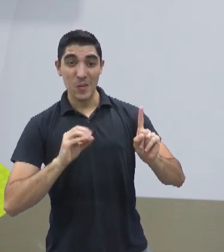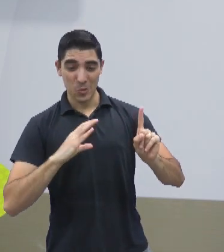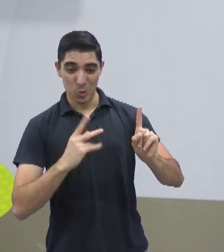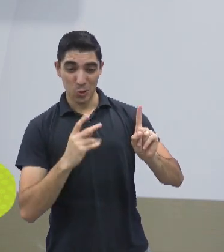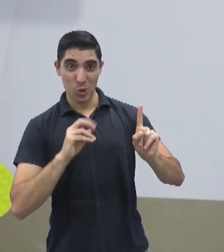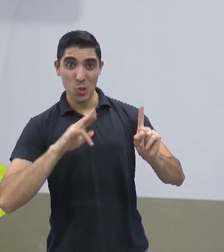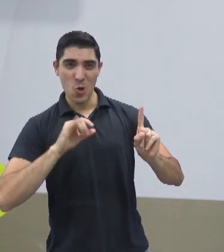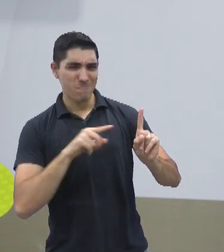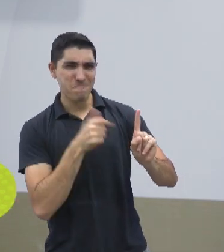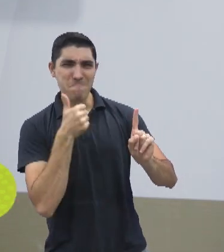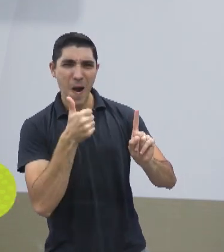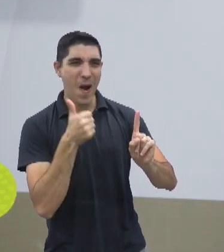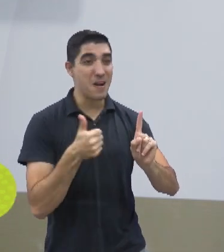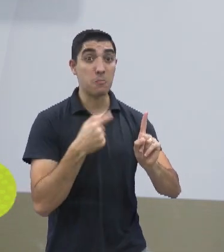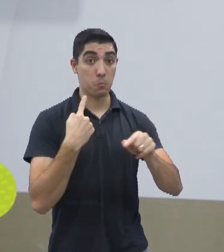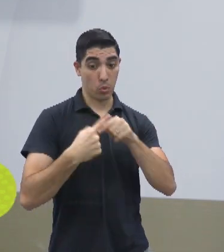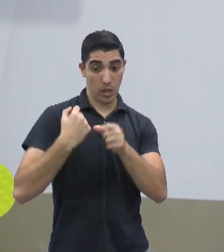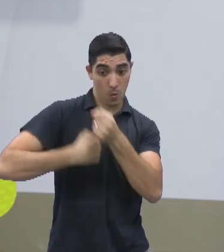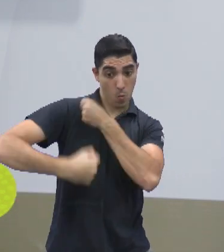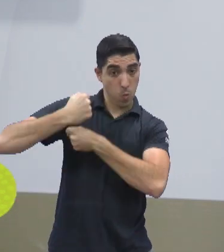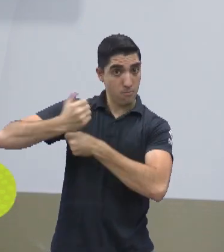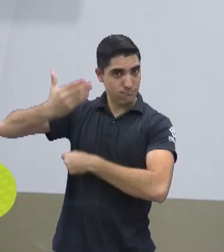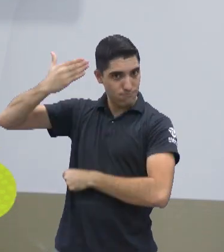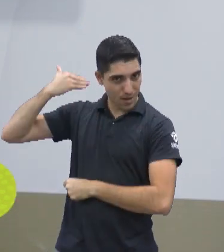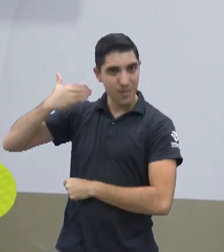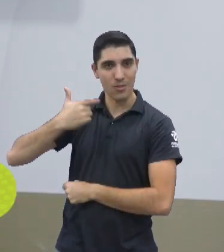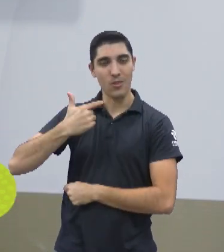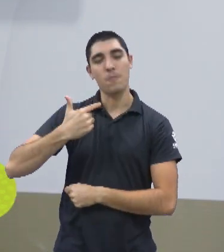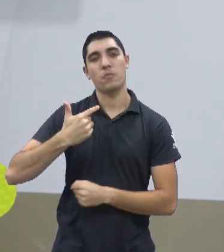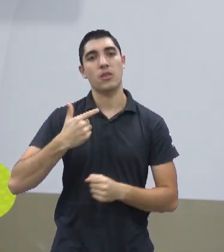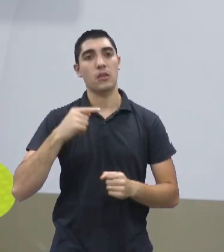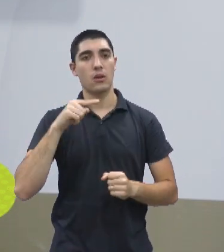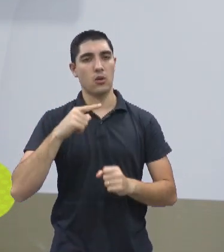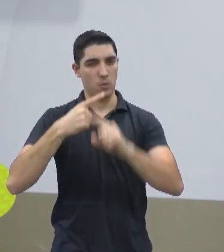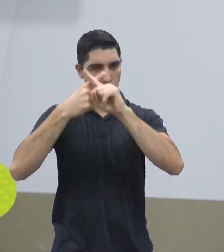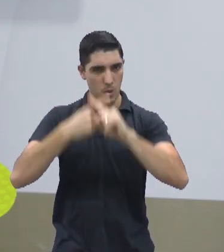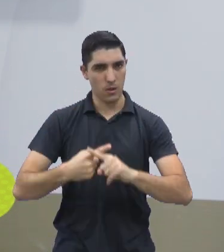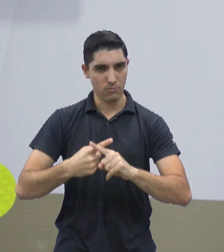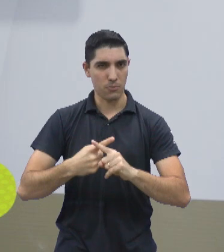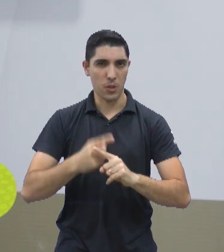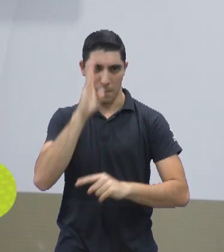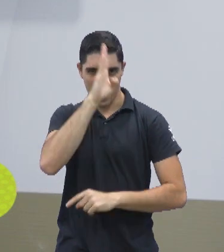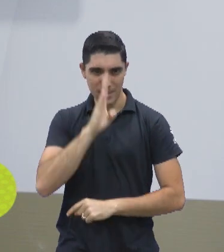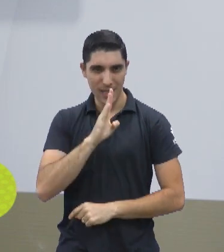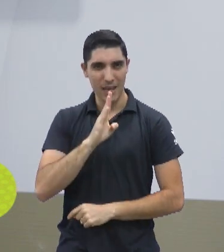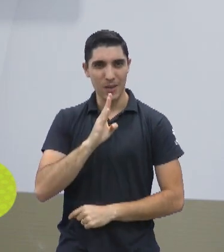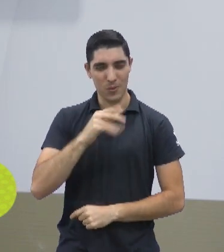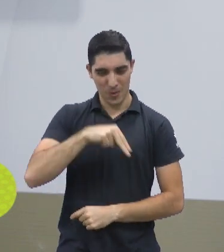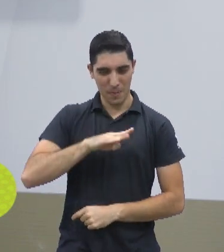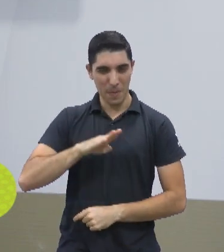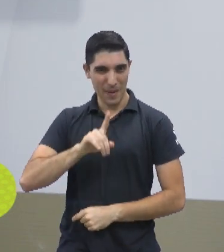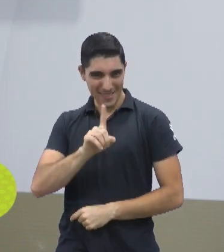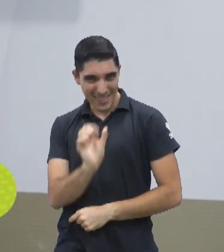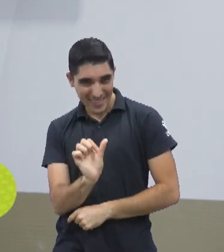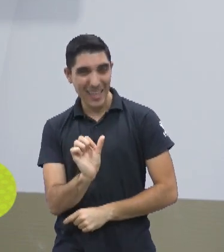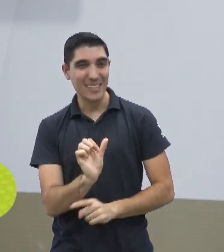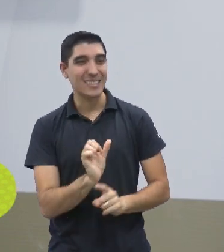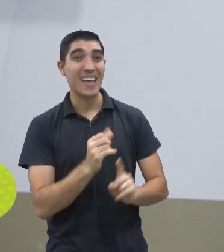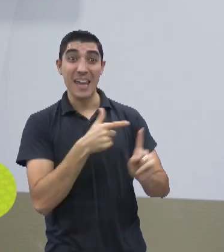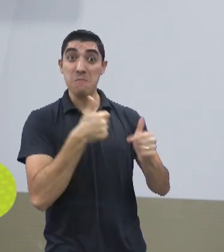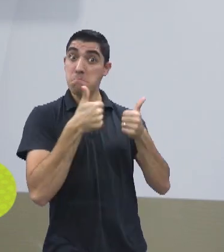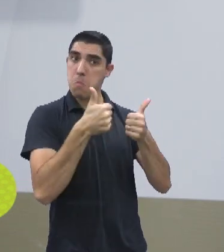NBB, no último NBB, o NBB 16, sob o comando do Sebastian, mas ele chegou lesionado,